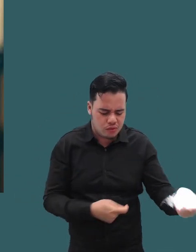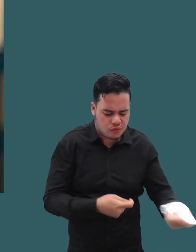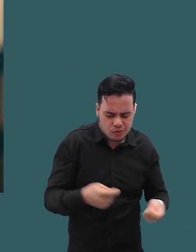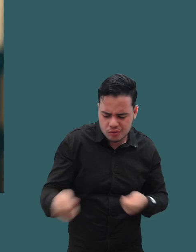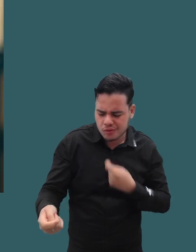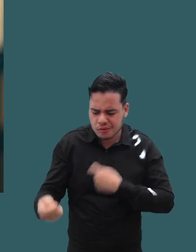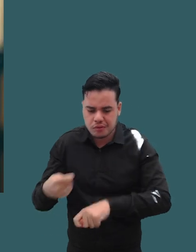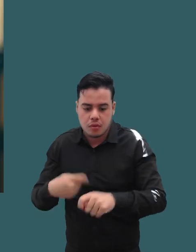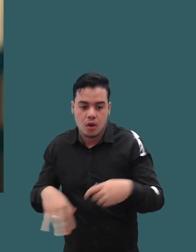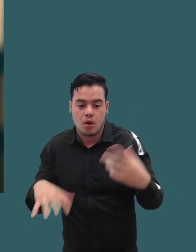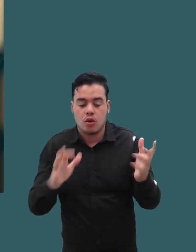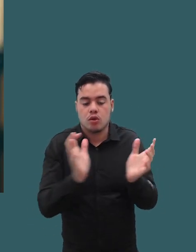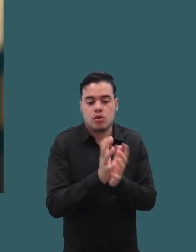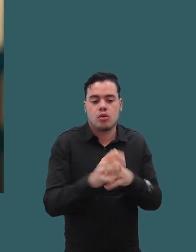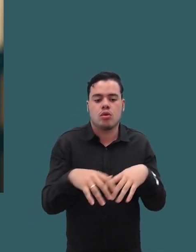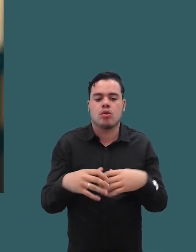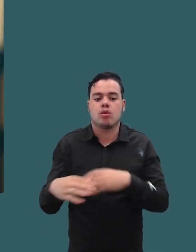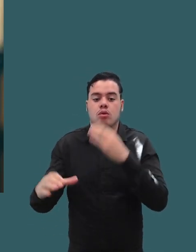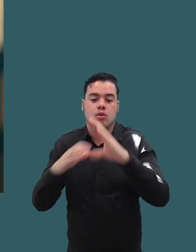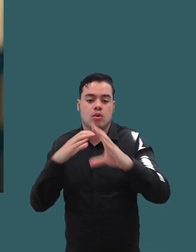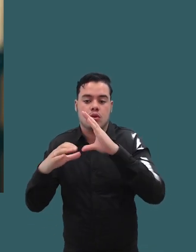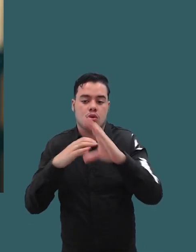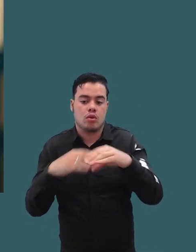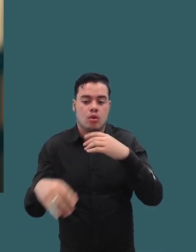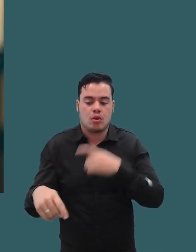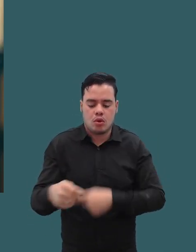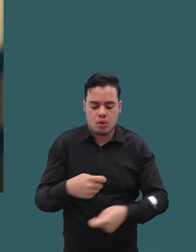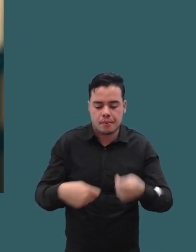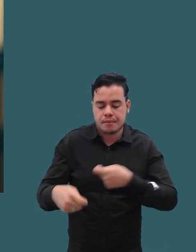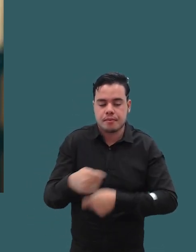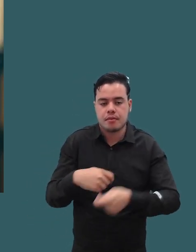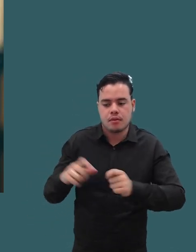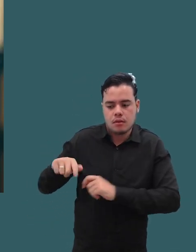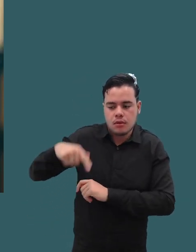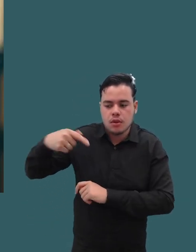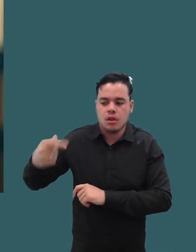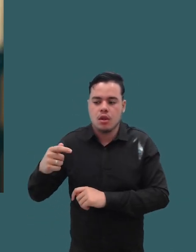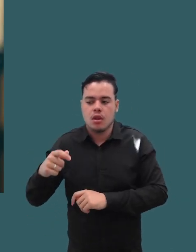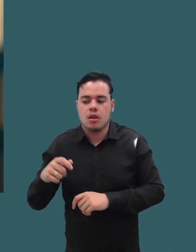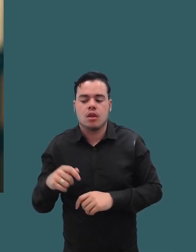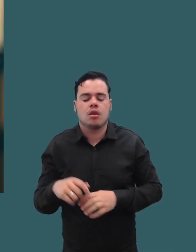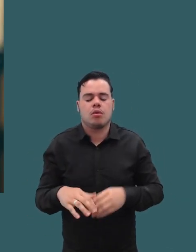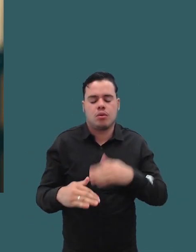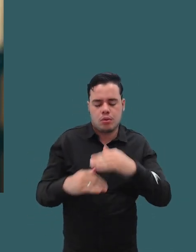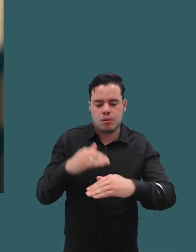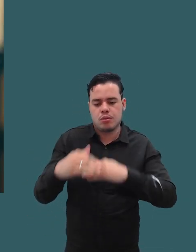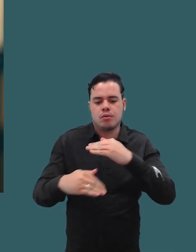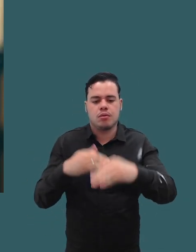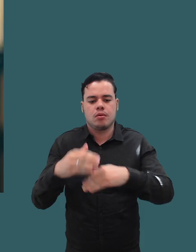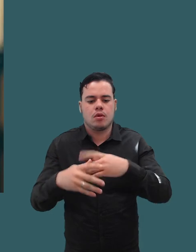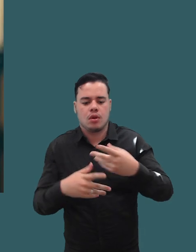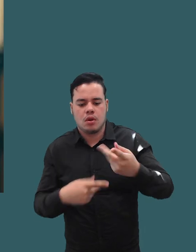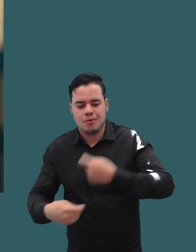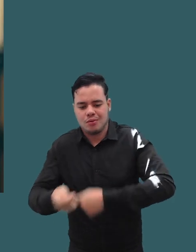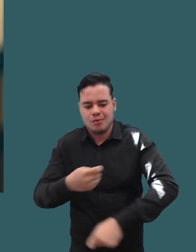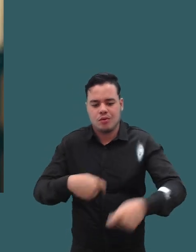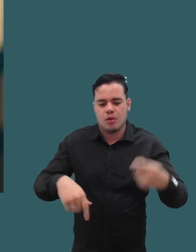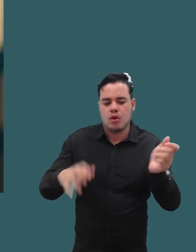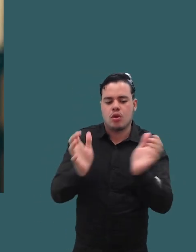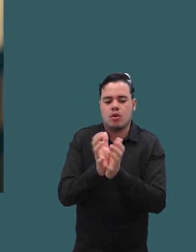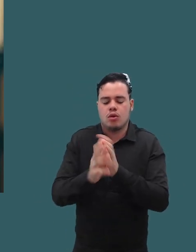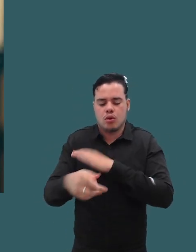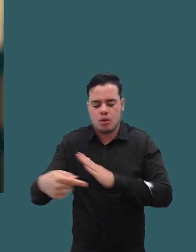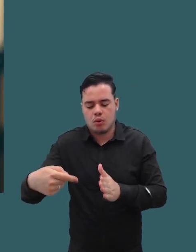comunicação organizacional. E depois do funcionamento, da articulação do grupo